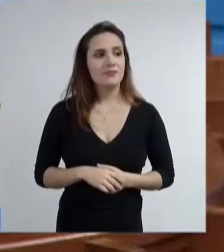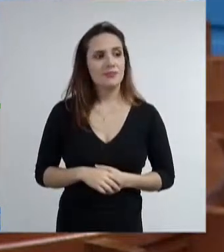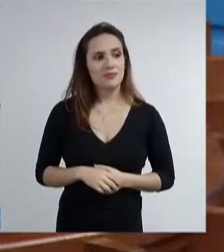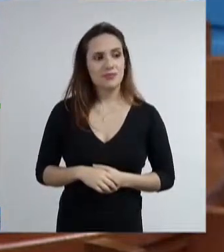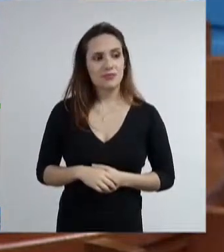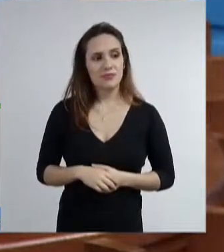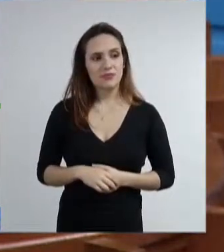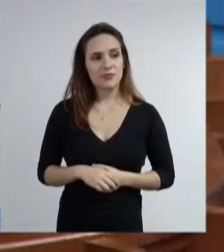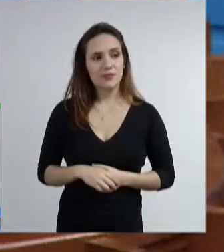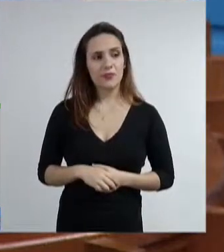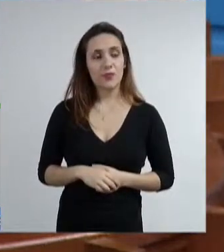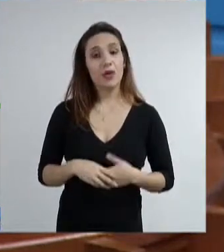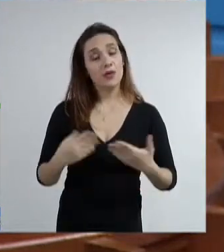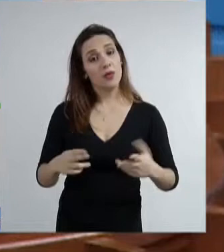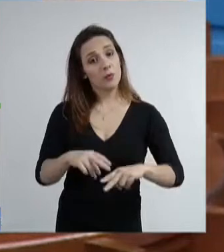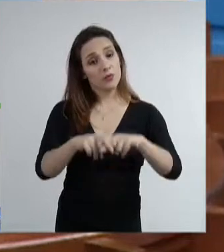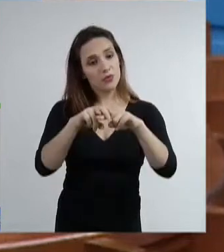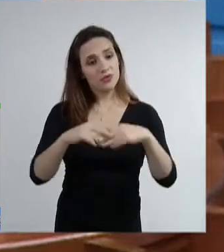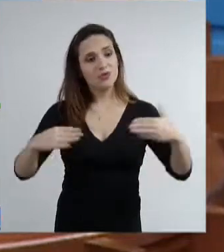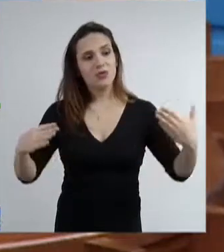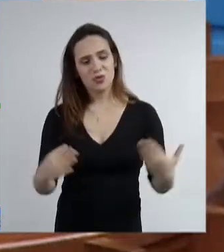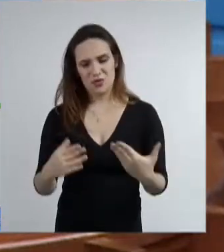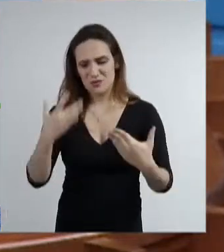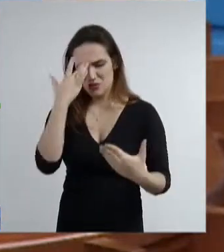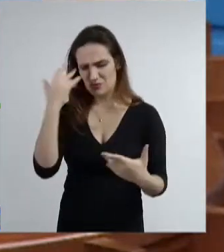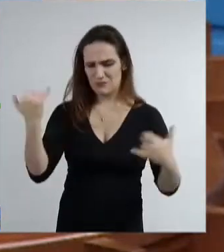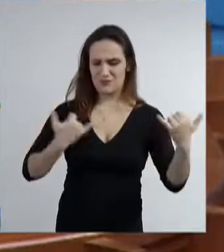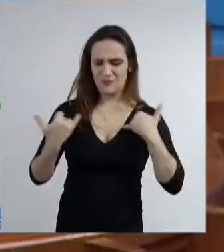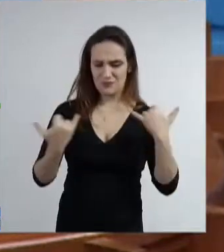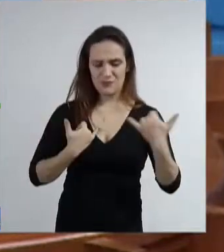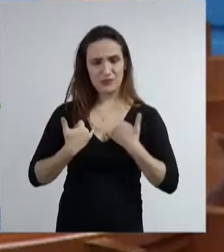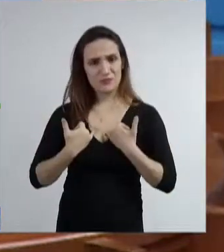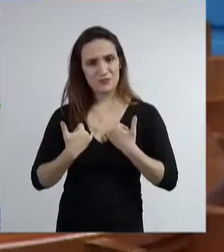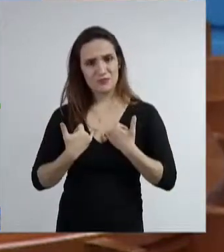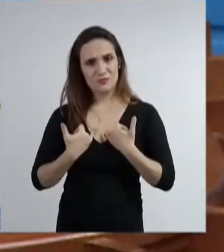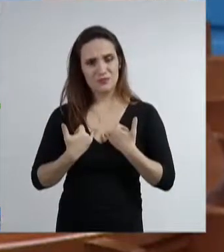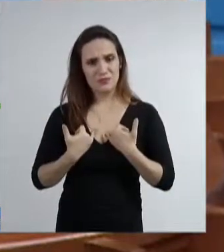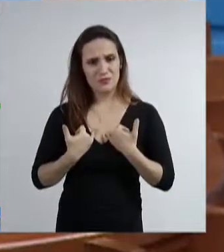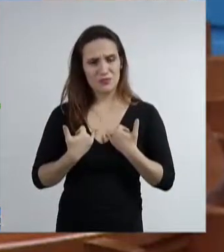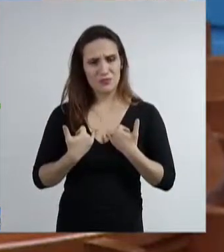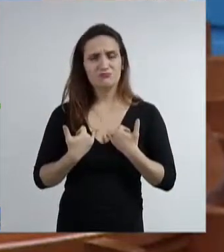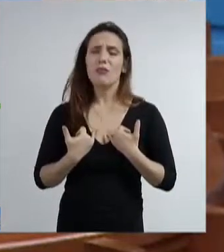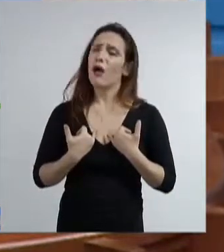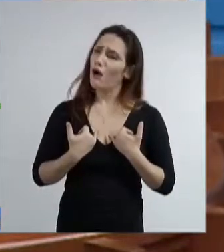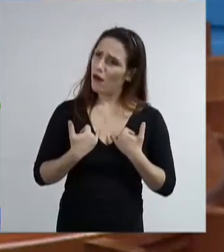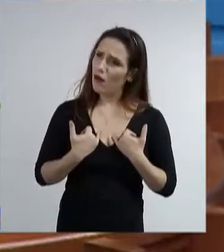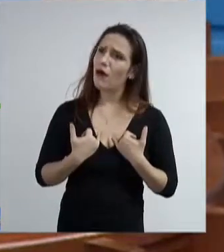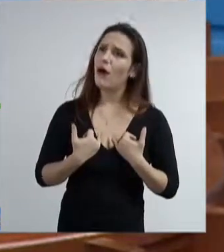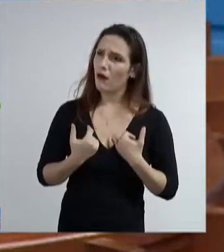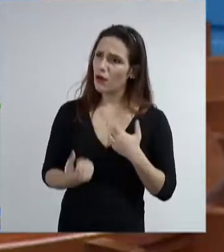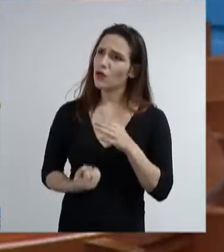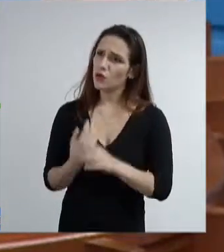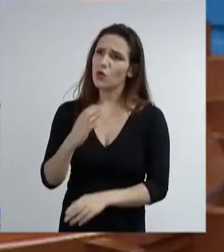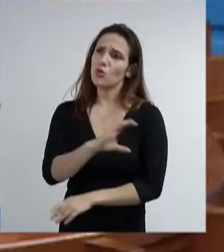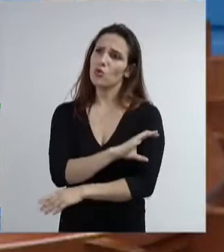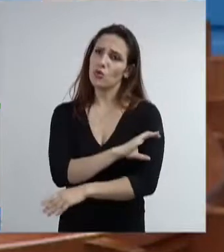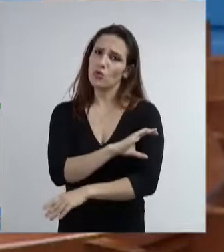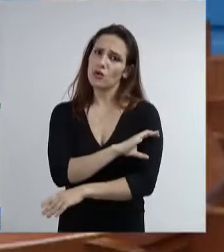Por isso, recebo essa notícia de que a Secretaria de Educação criou essa coordenadoria com muita